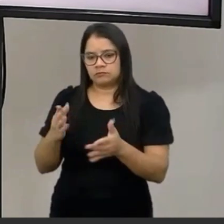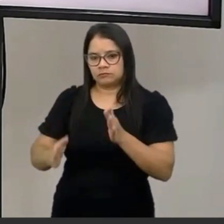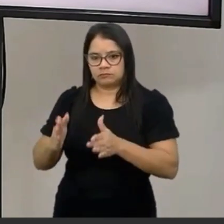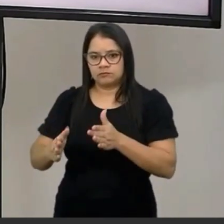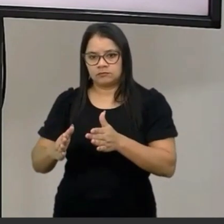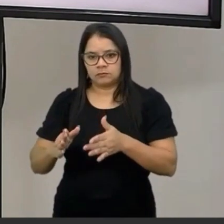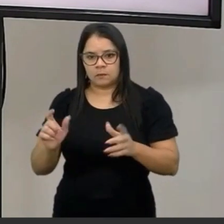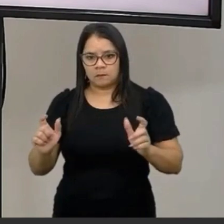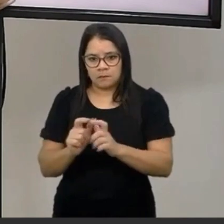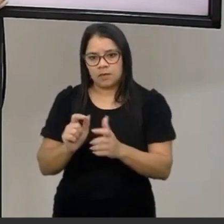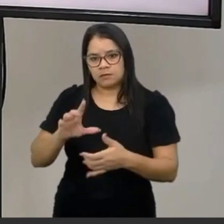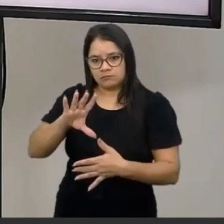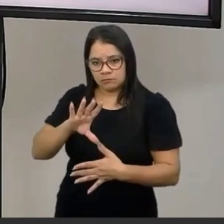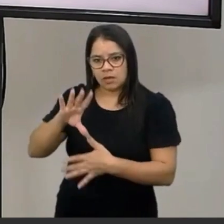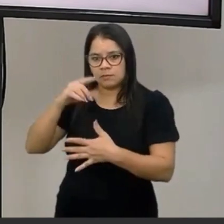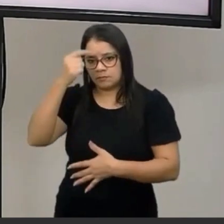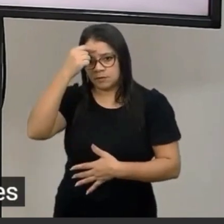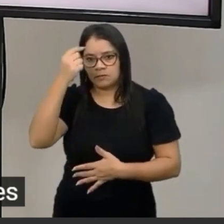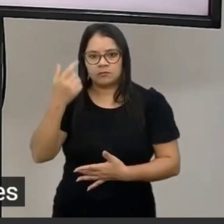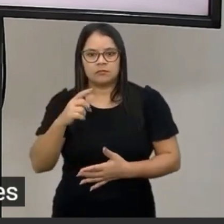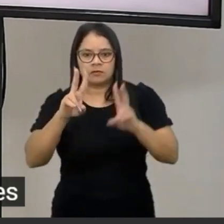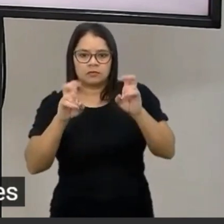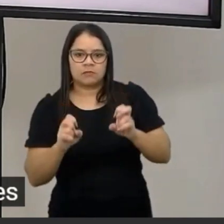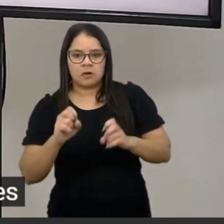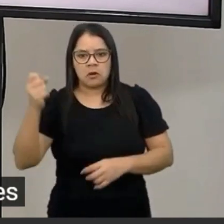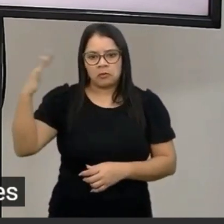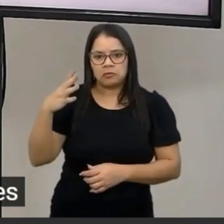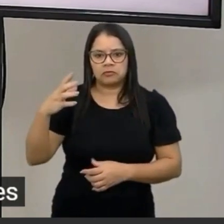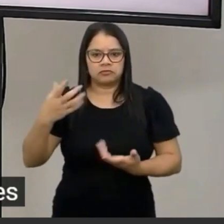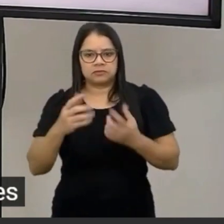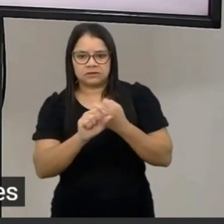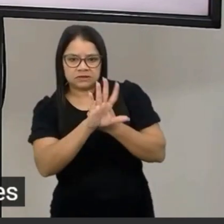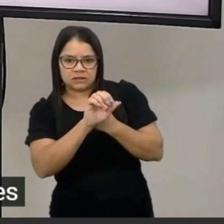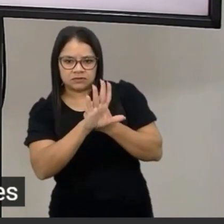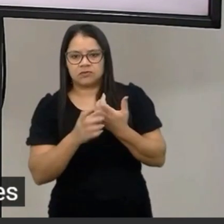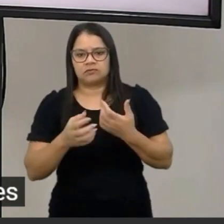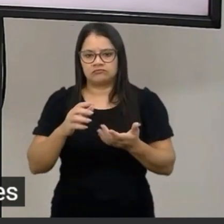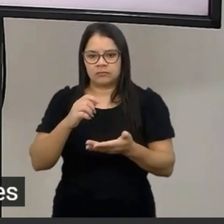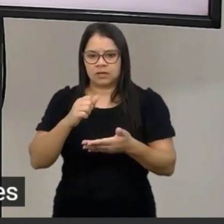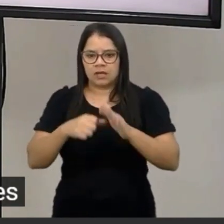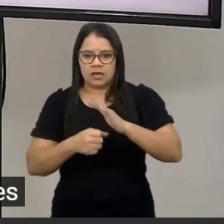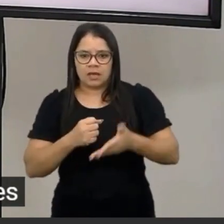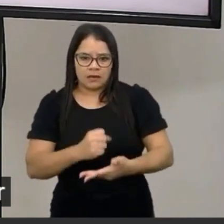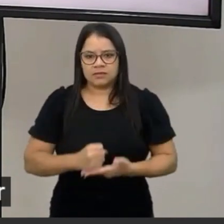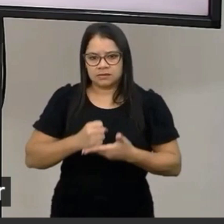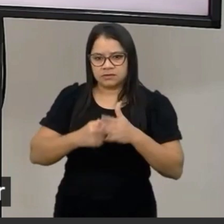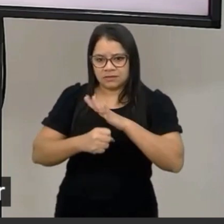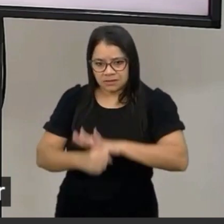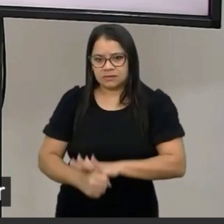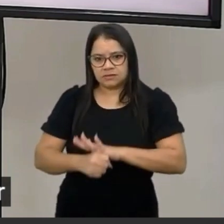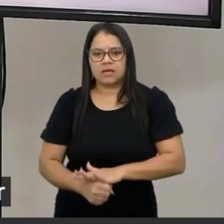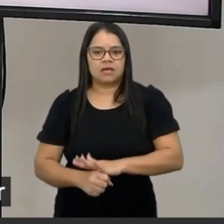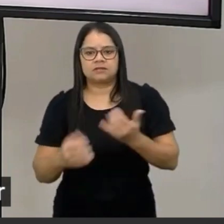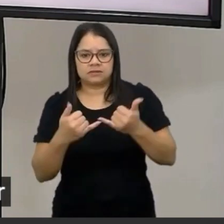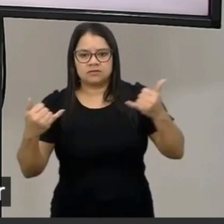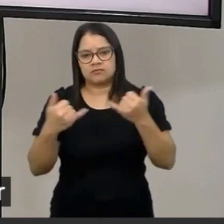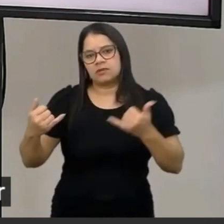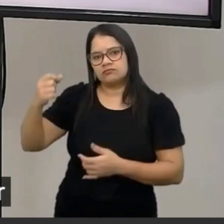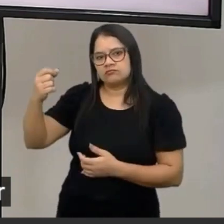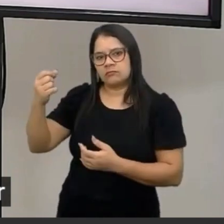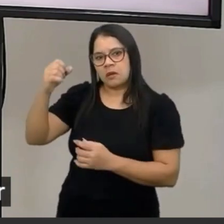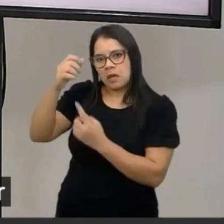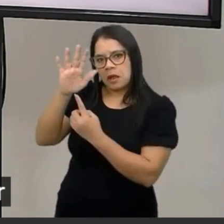inicial para um mini mapa mental com os temas luz, sensor, resistência, circuito e lâmpada. Então, para que eles possam aí